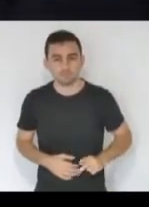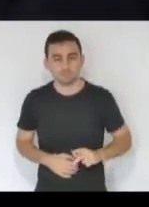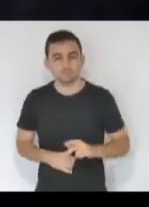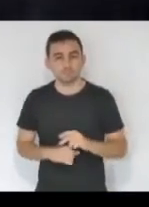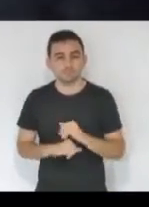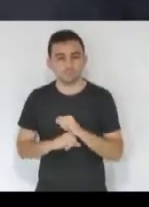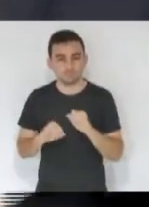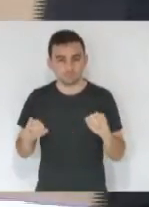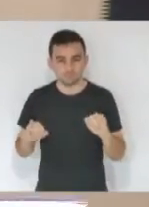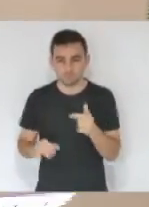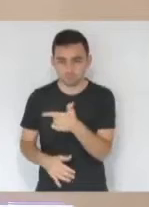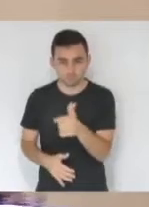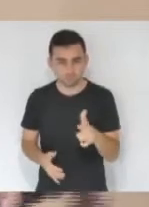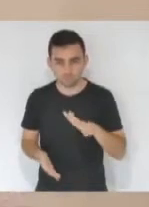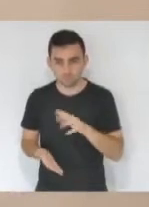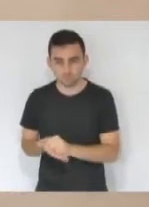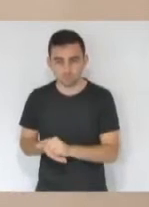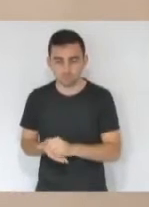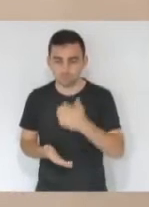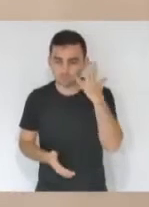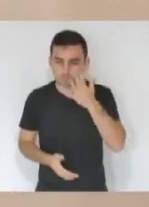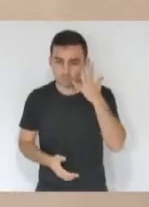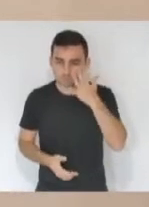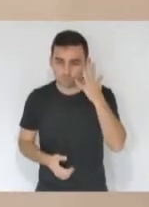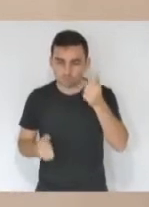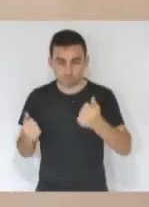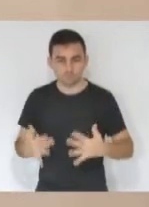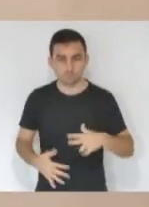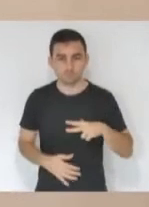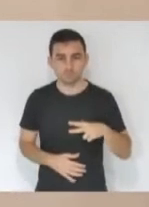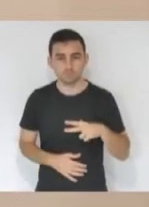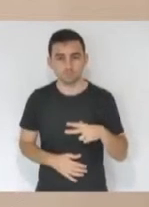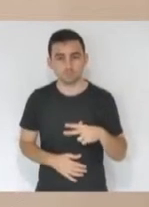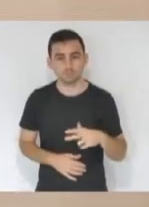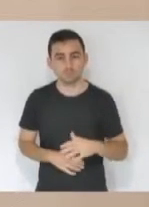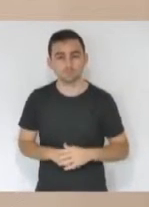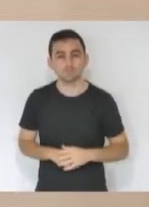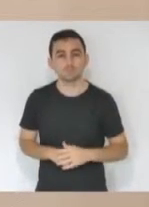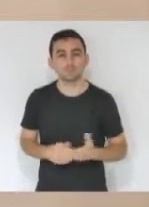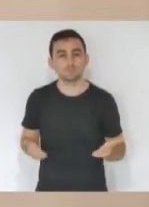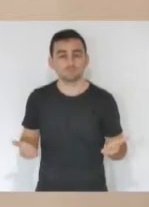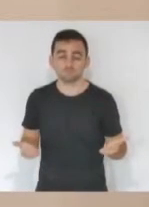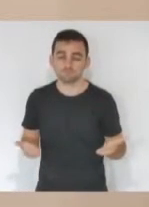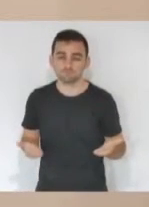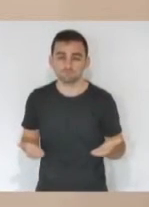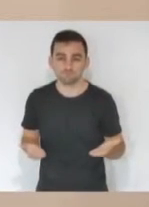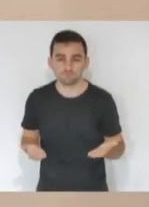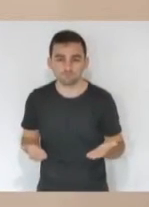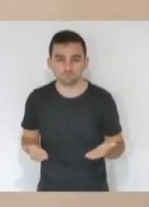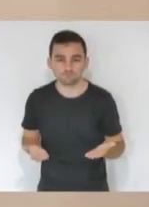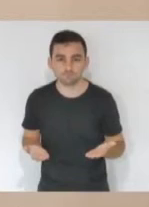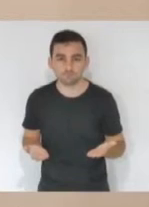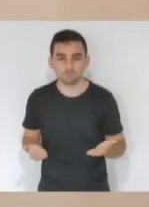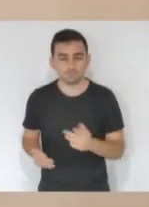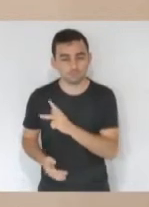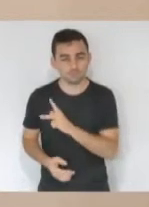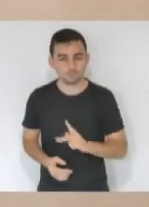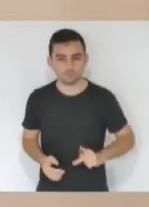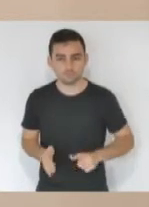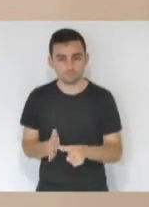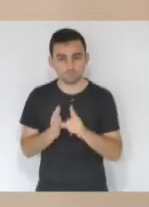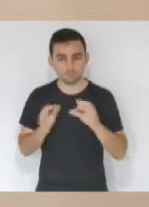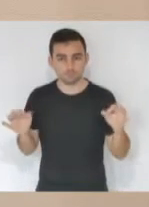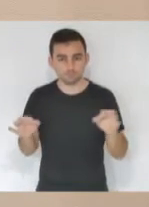não há oradores inscritos em explicações pessoais em sendo assim a presidência antes de